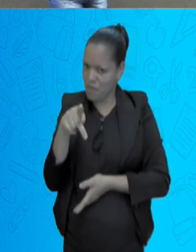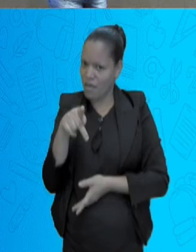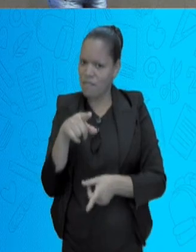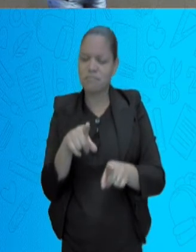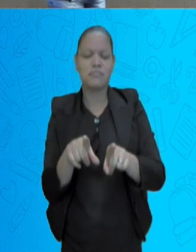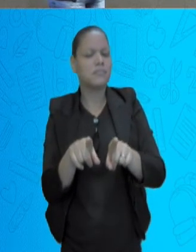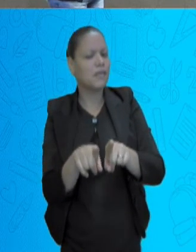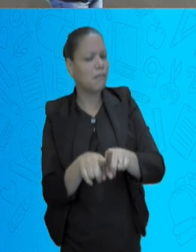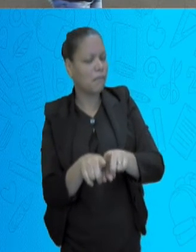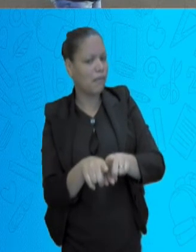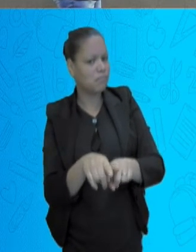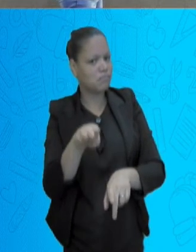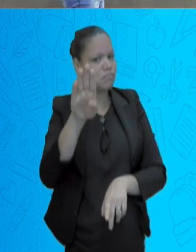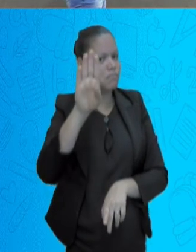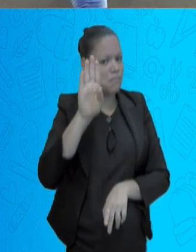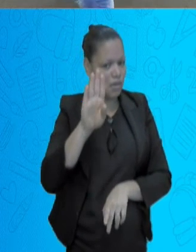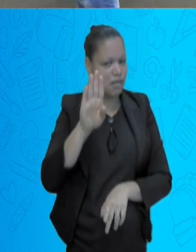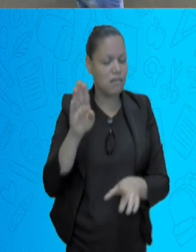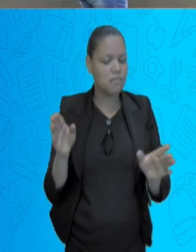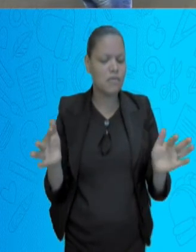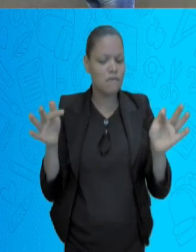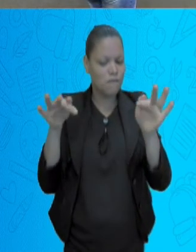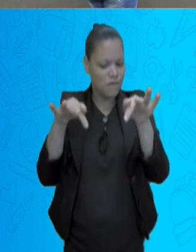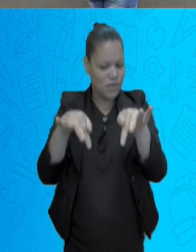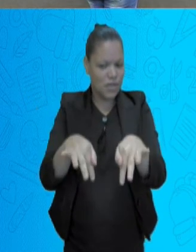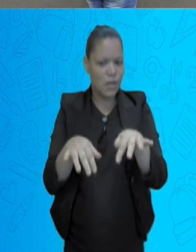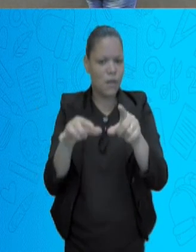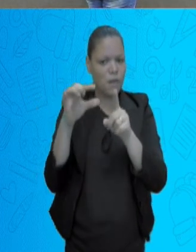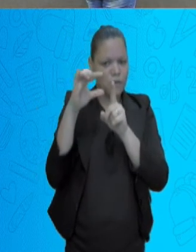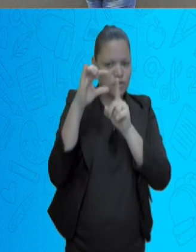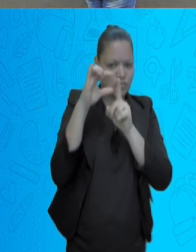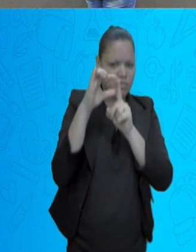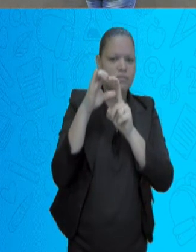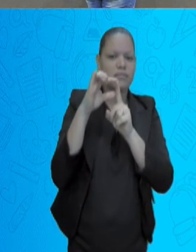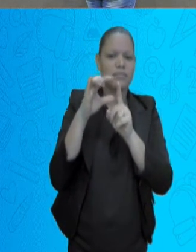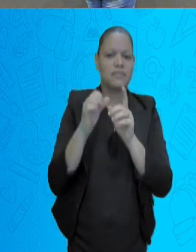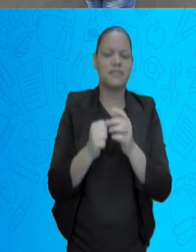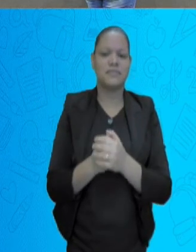no final de palavras. Embora